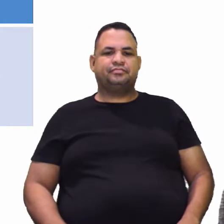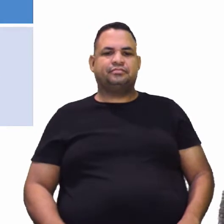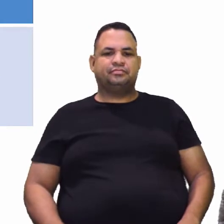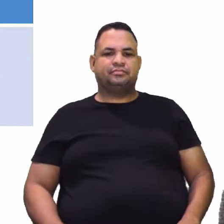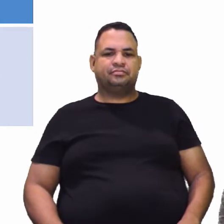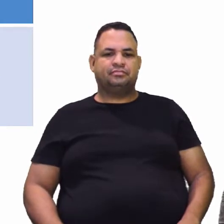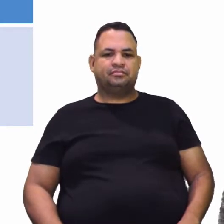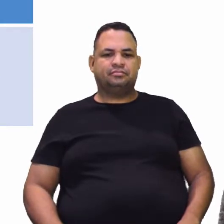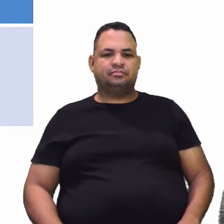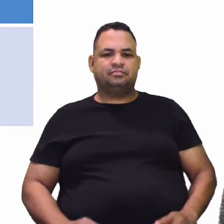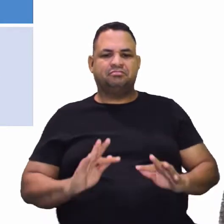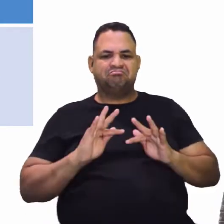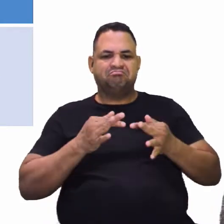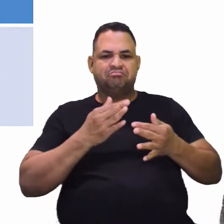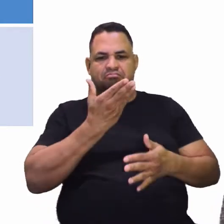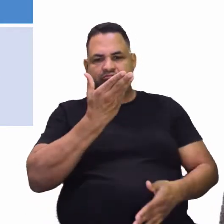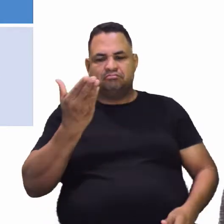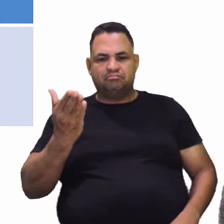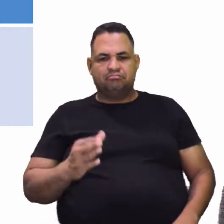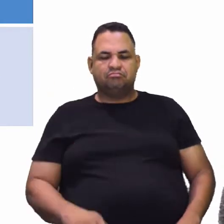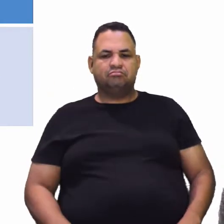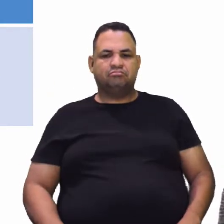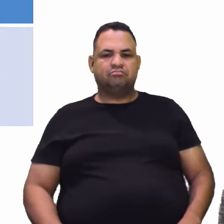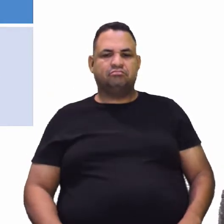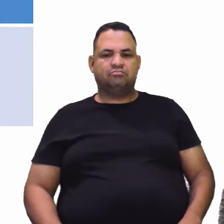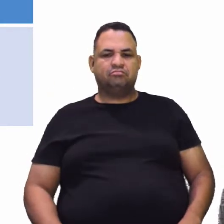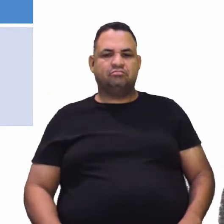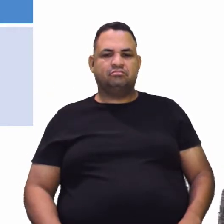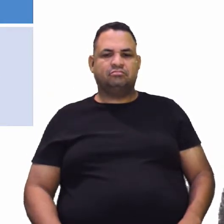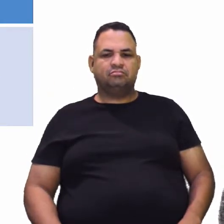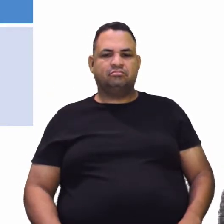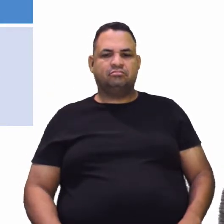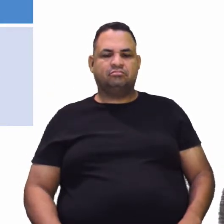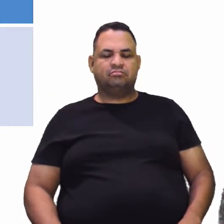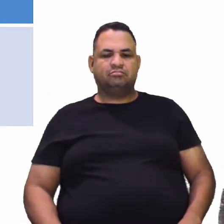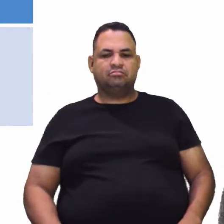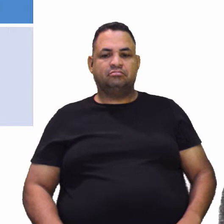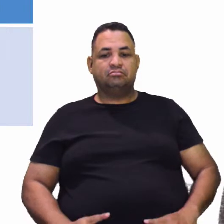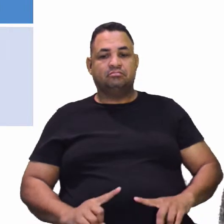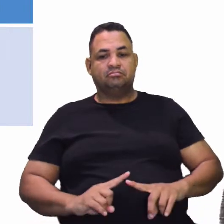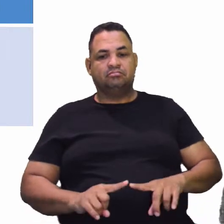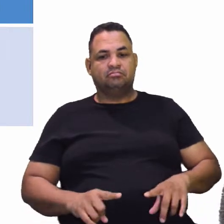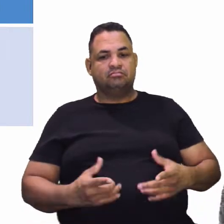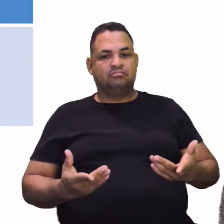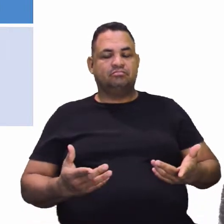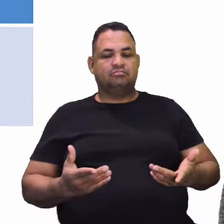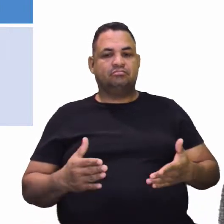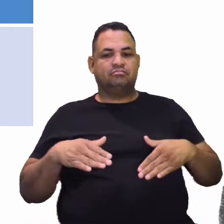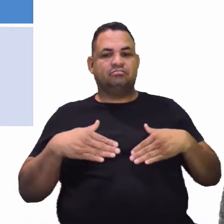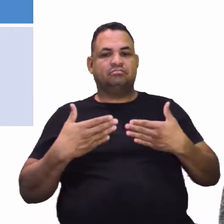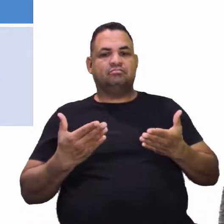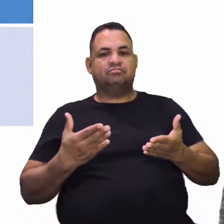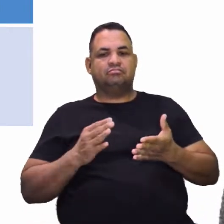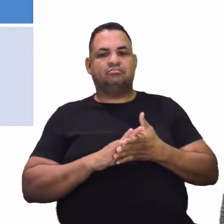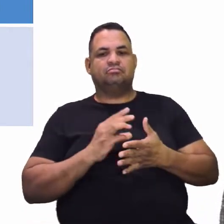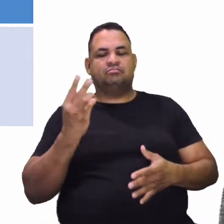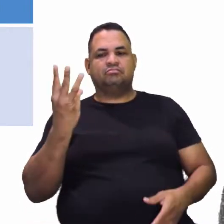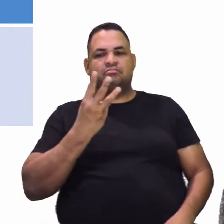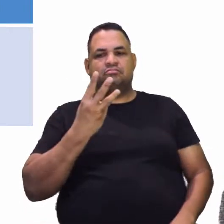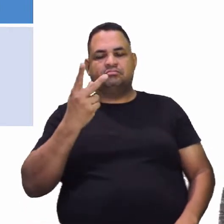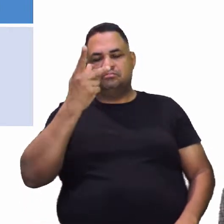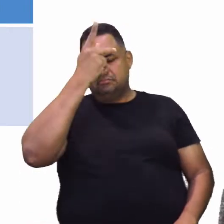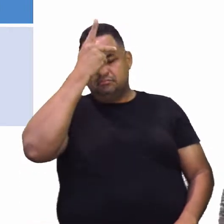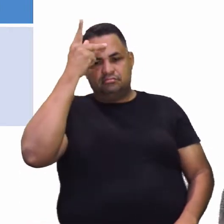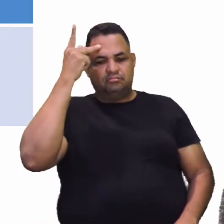Maninho, work, fechou. Só que, claro, né? Nem tudo são flores. Aí quando chega aqui na terceira pessoa